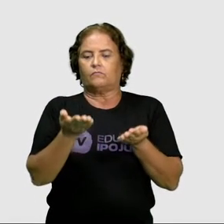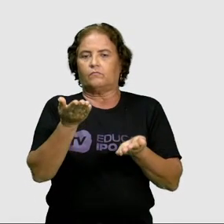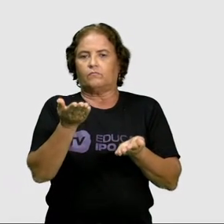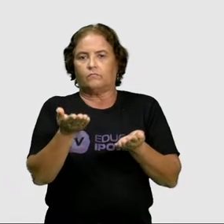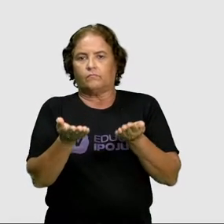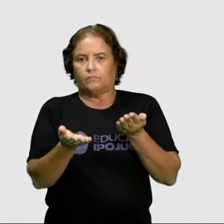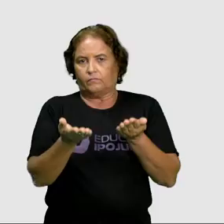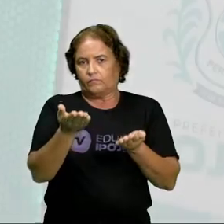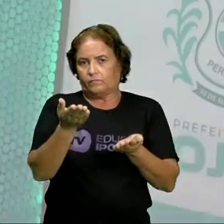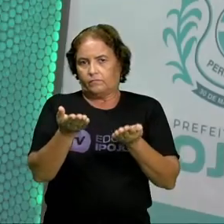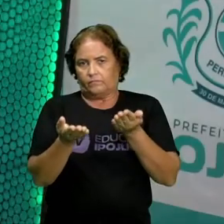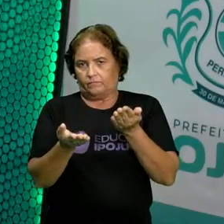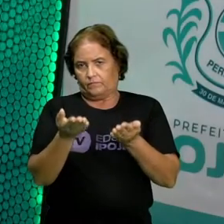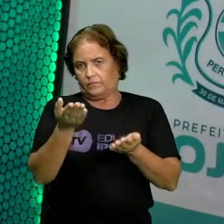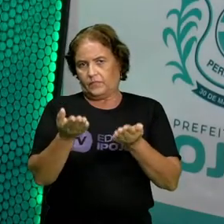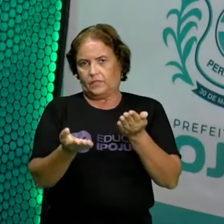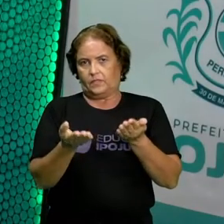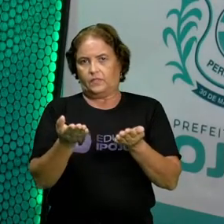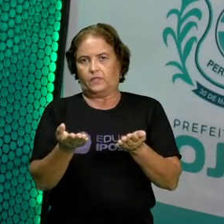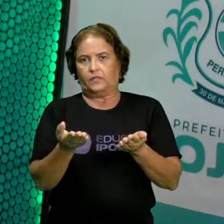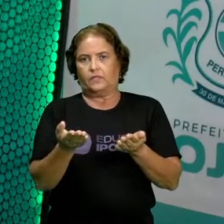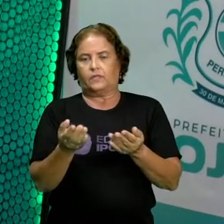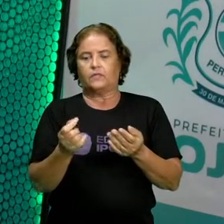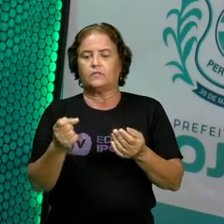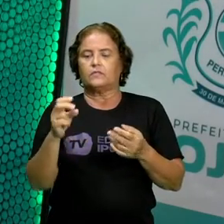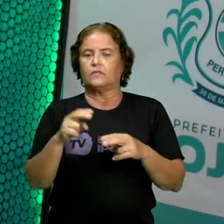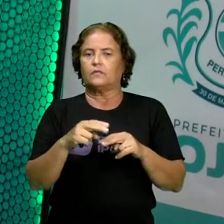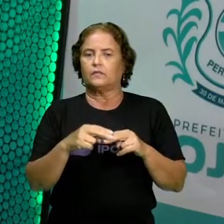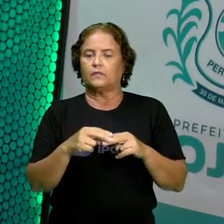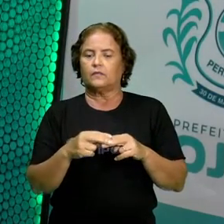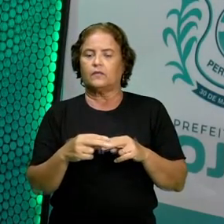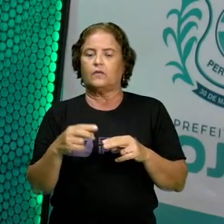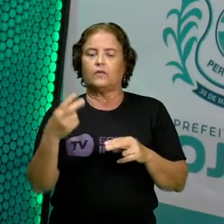E, através dela, calculamos os